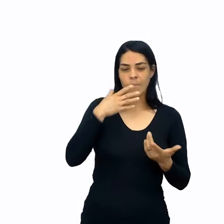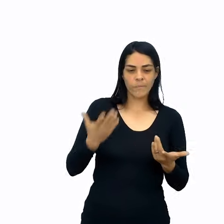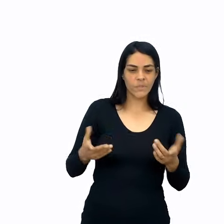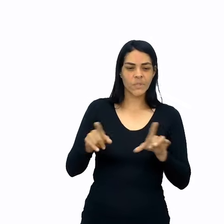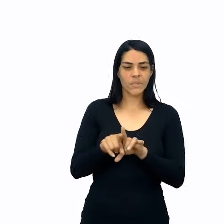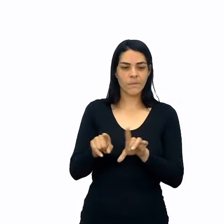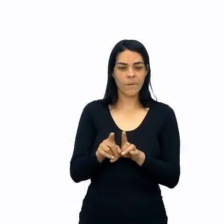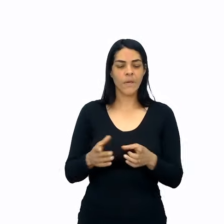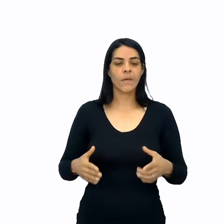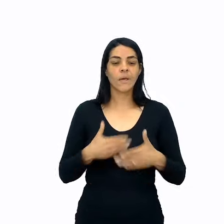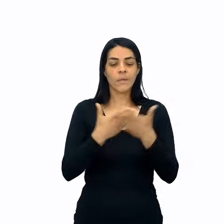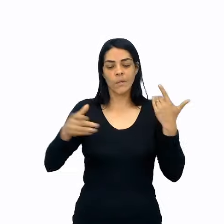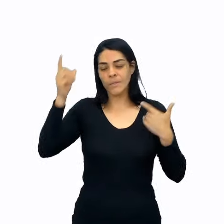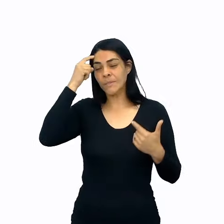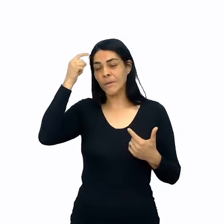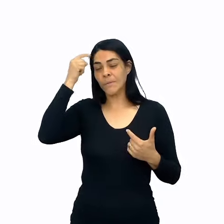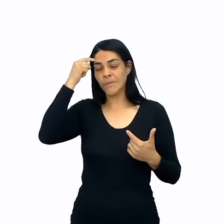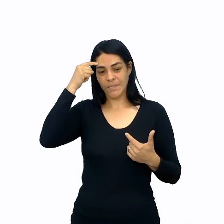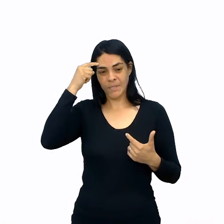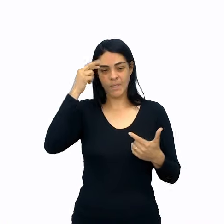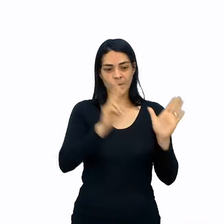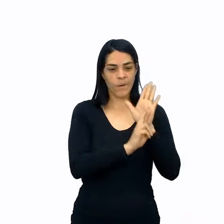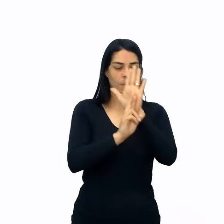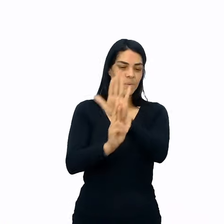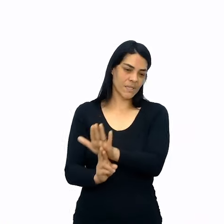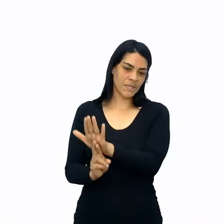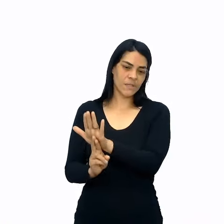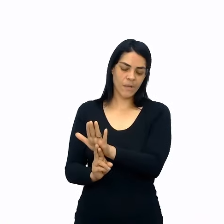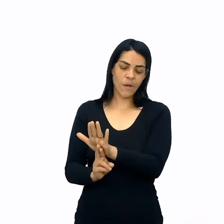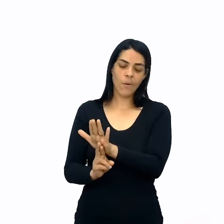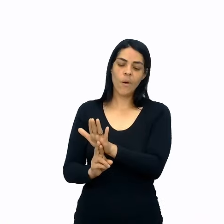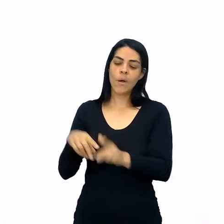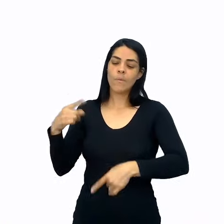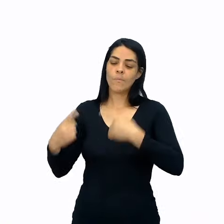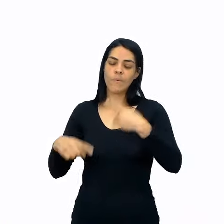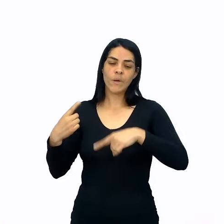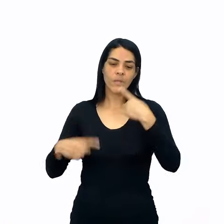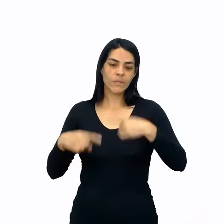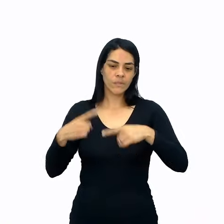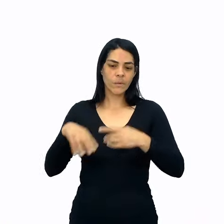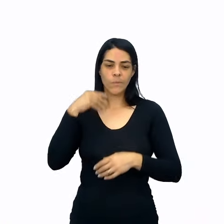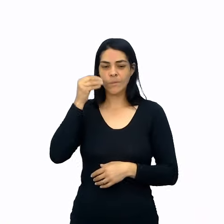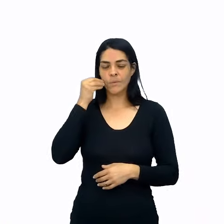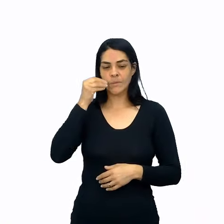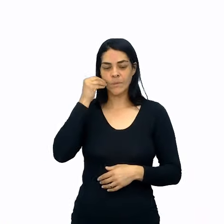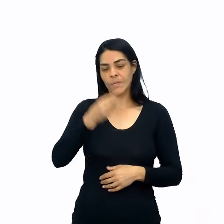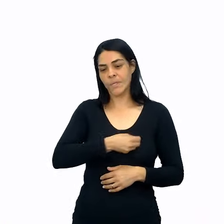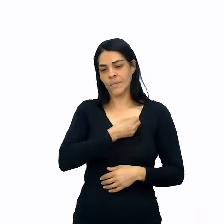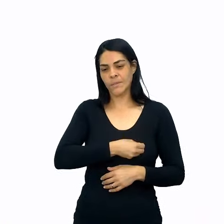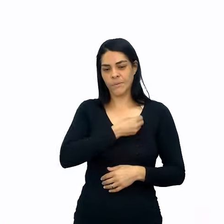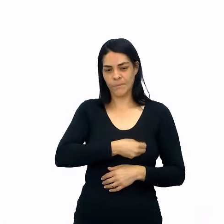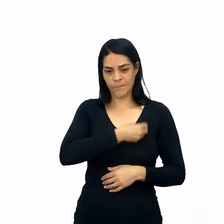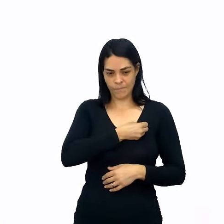nós estamos aqui pensando na representação pelo discurso de experiências vividas situadas no tempo.